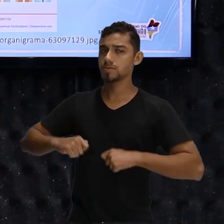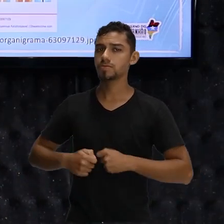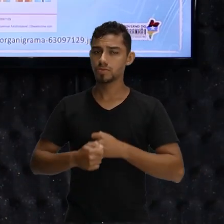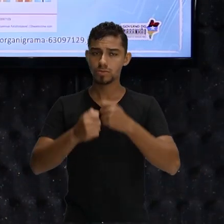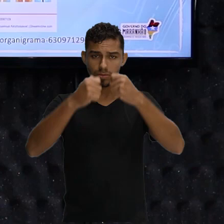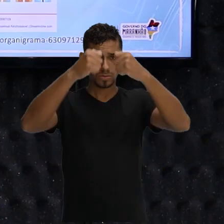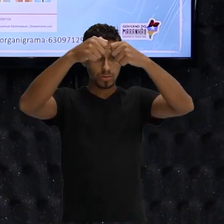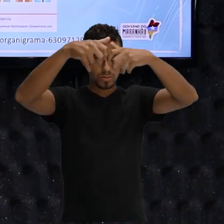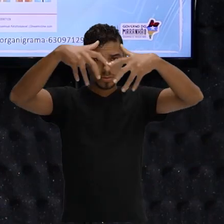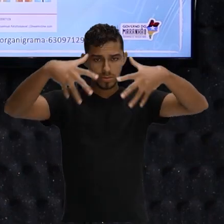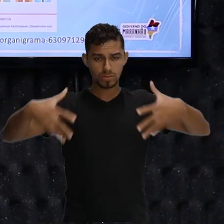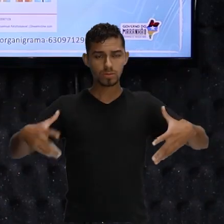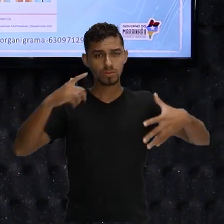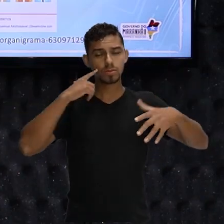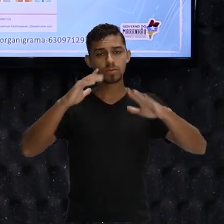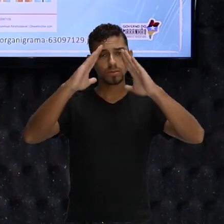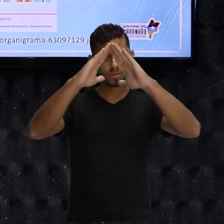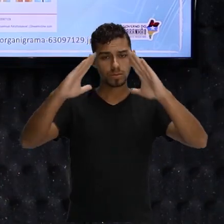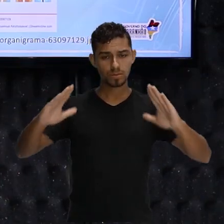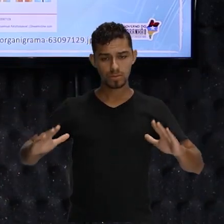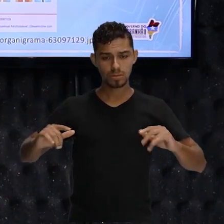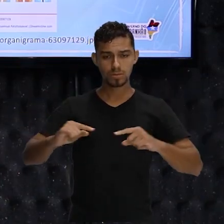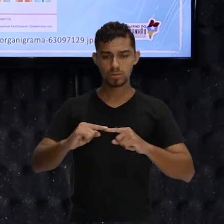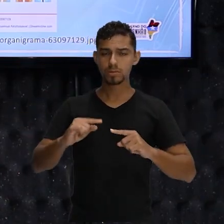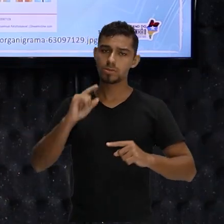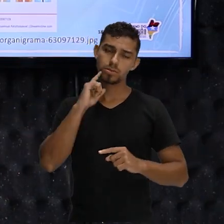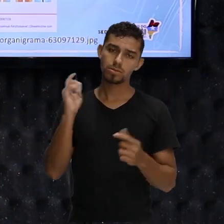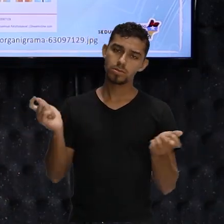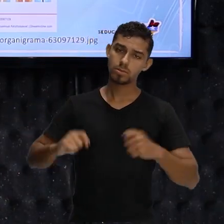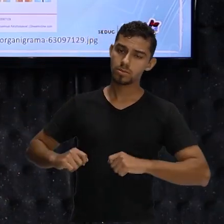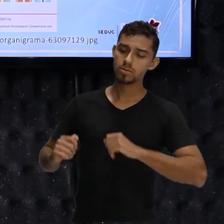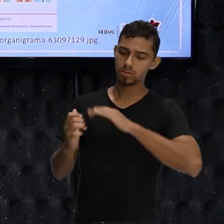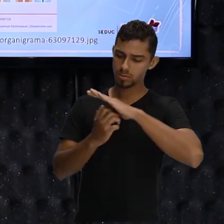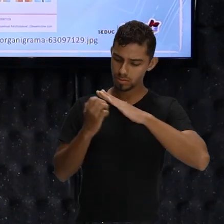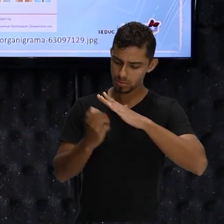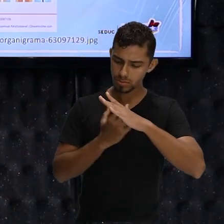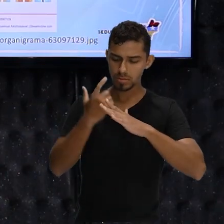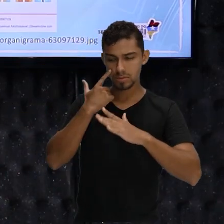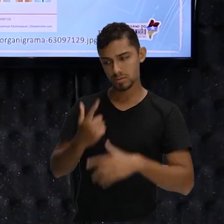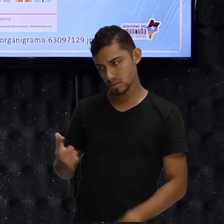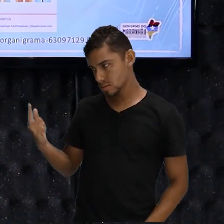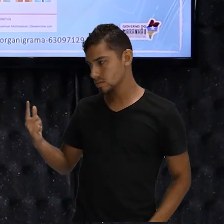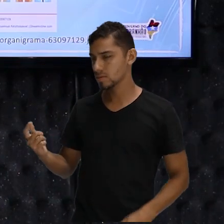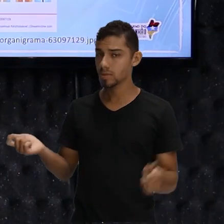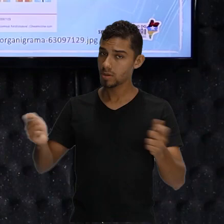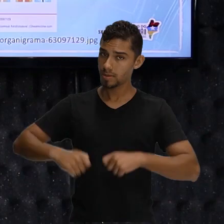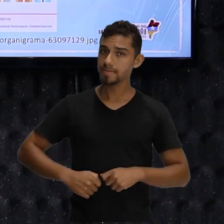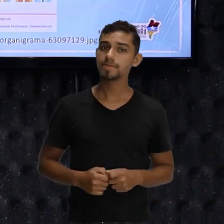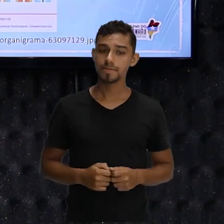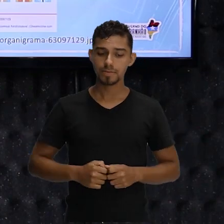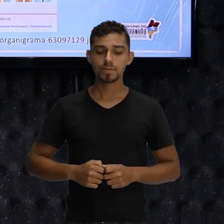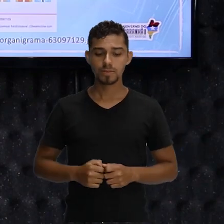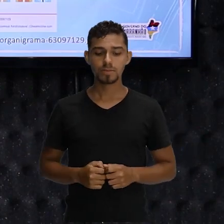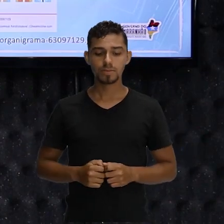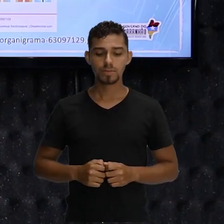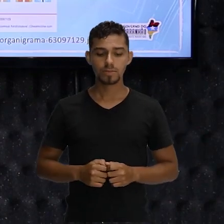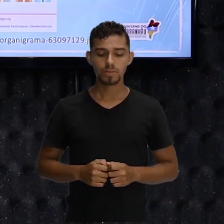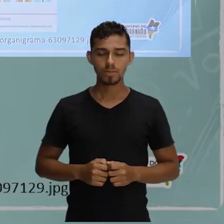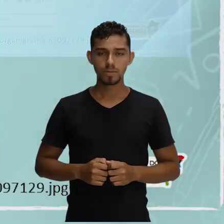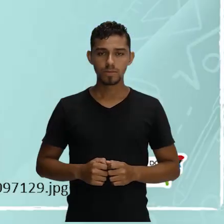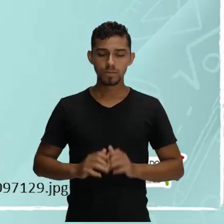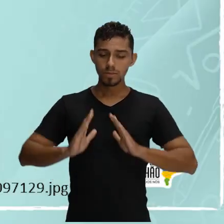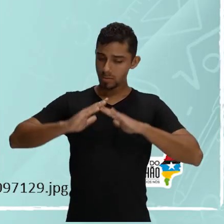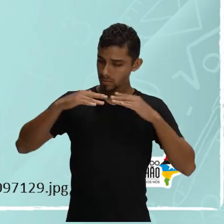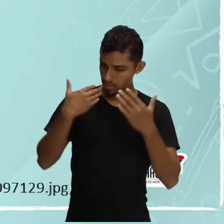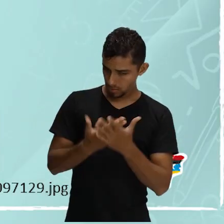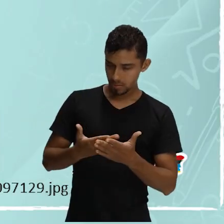hierarquia, né? Traduzindo tudo isso. Então, aqui na empresa, você tem essa estrutura, como dá para perceber no organograma, certo? Na